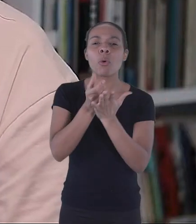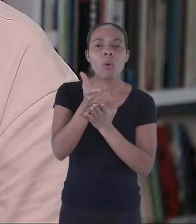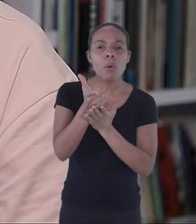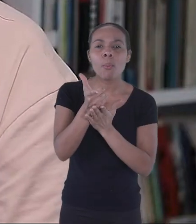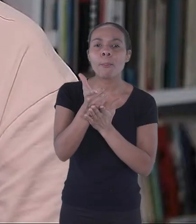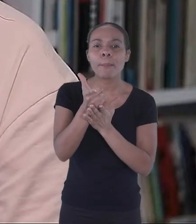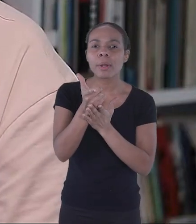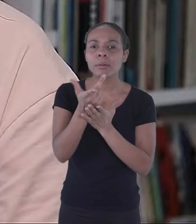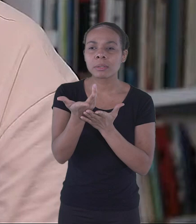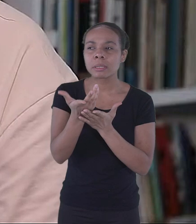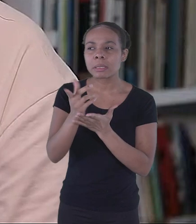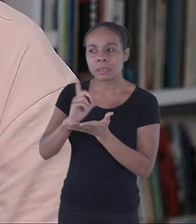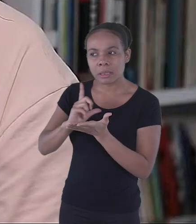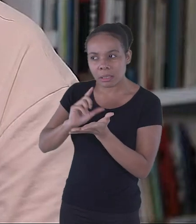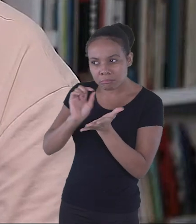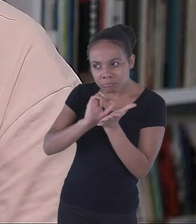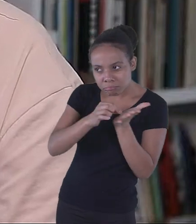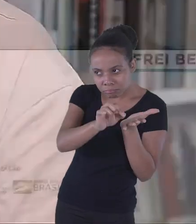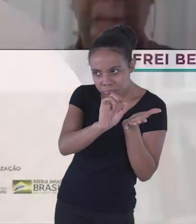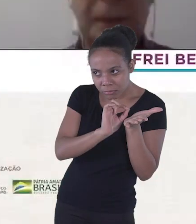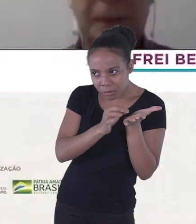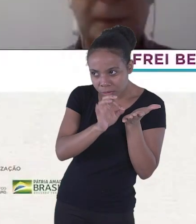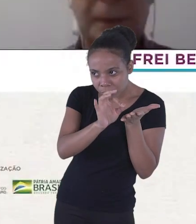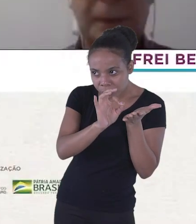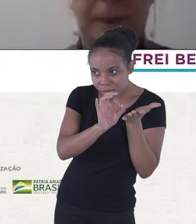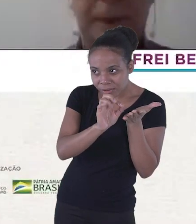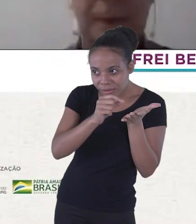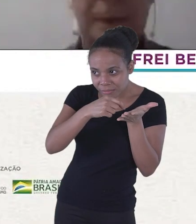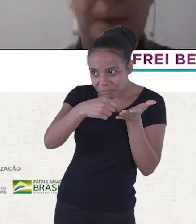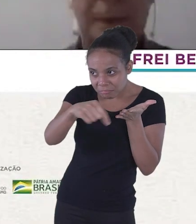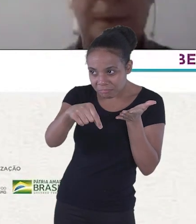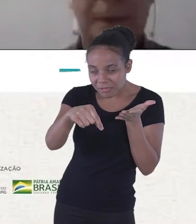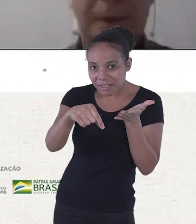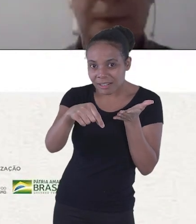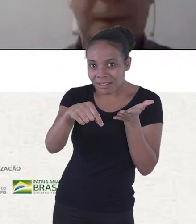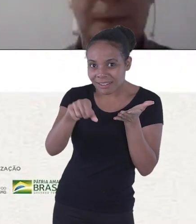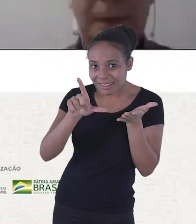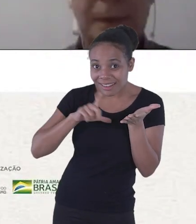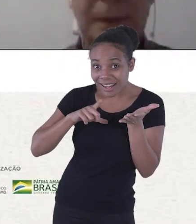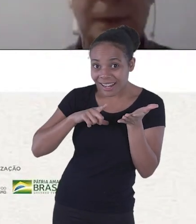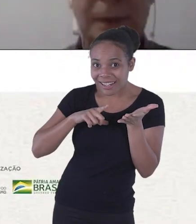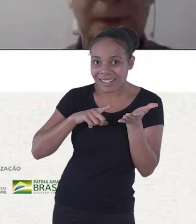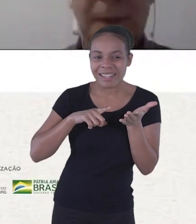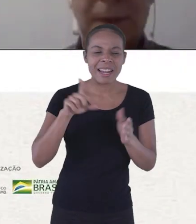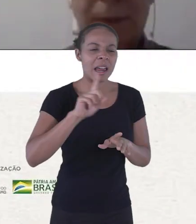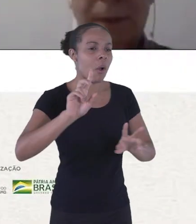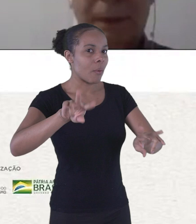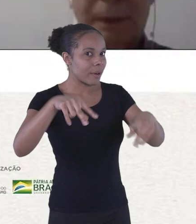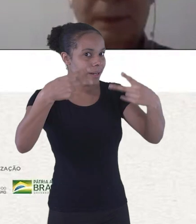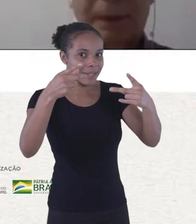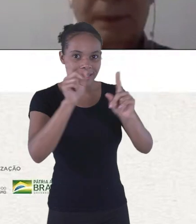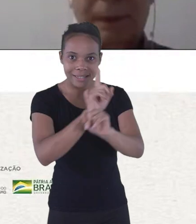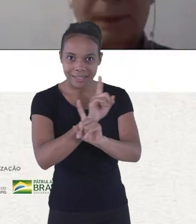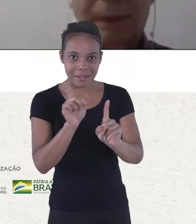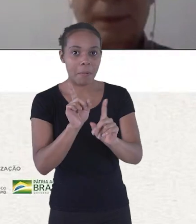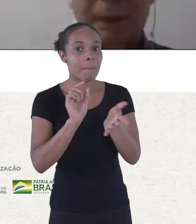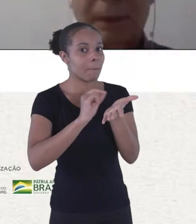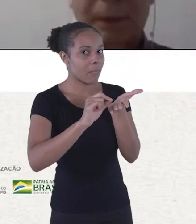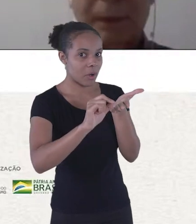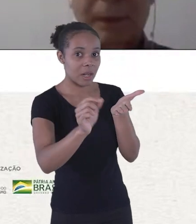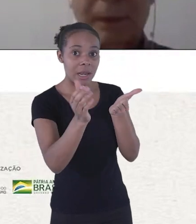sei se vai autografado. Vai, Luiz? Tem aquele esquema de autógrafo? Não, nesse link não. Não? Tem um sistema de